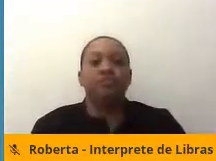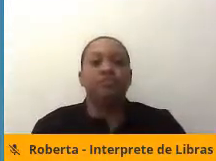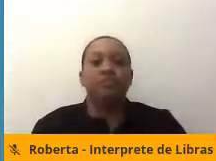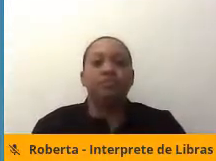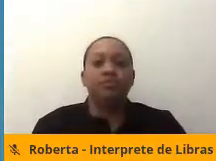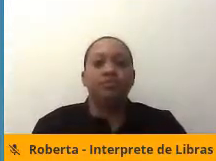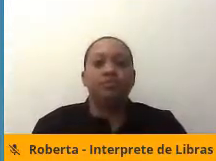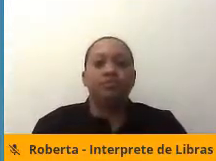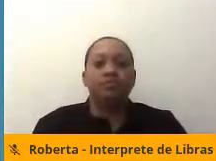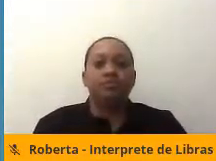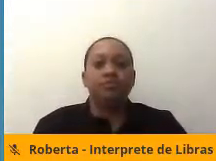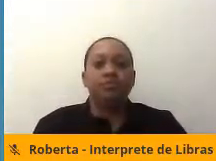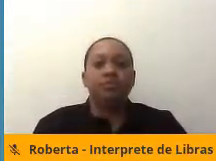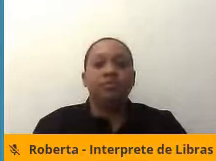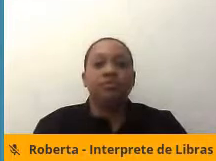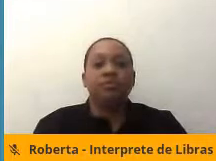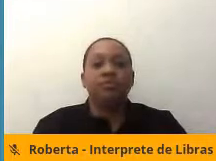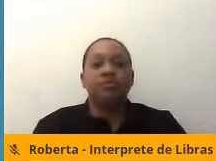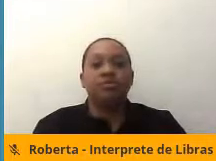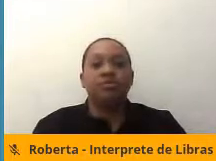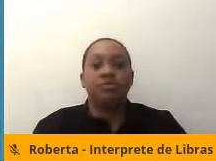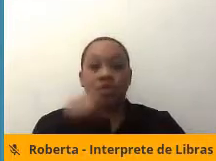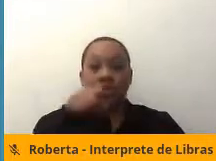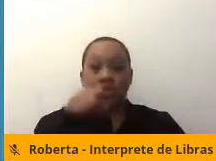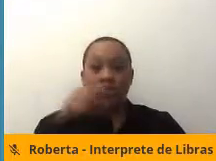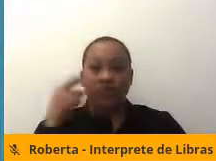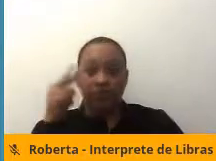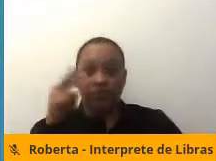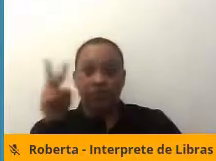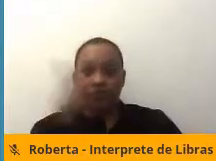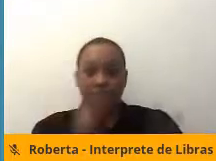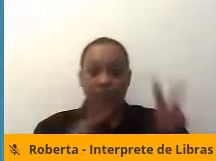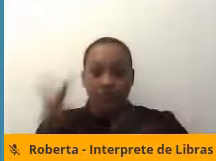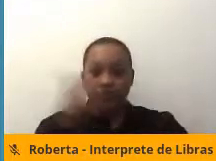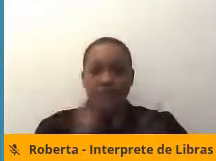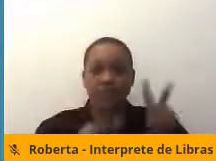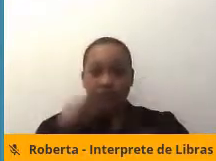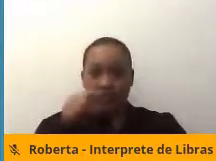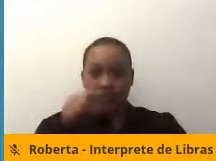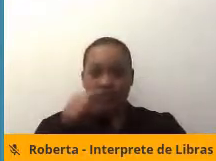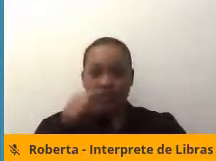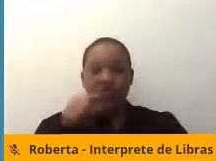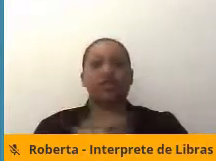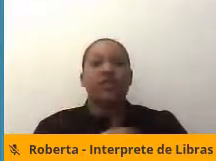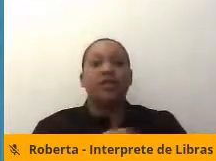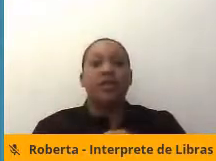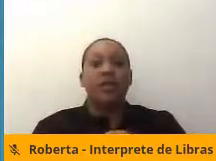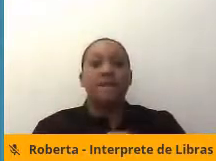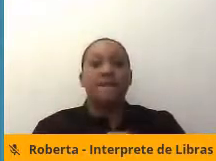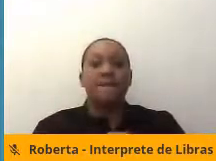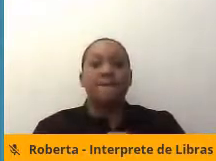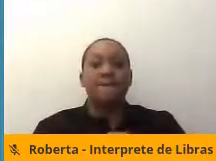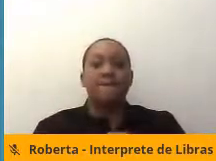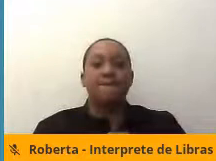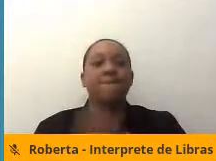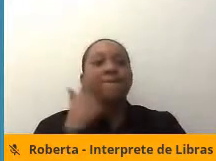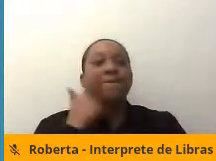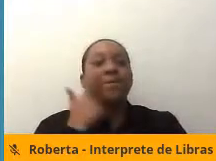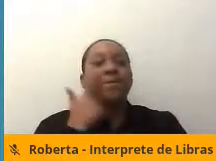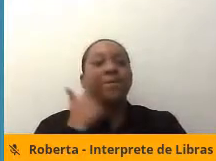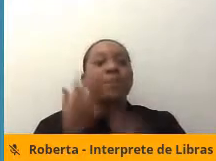The source. Pronto. Acho que vocês estão visualizando. Então, aqui, deixa eu só ver a posição.